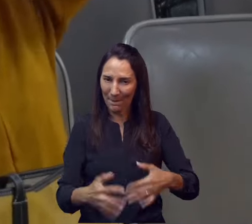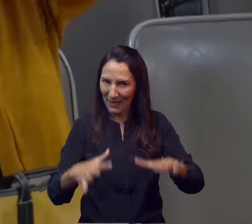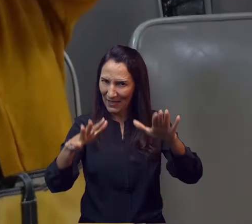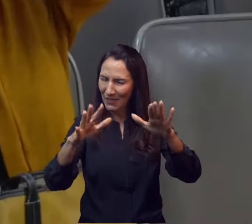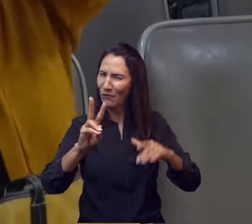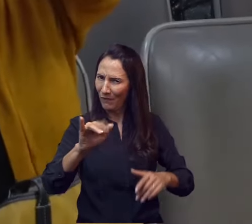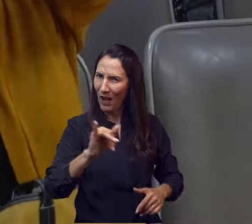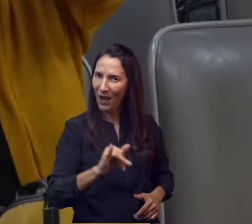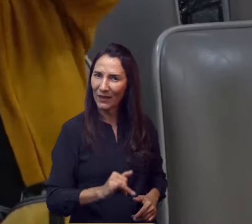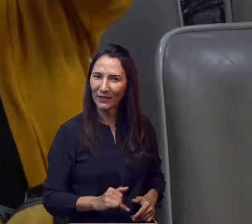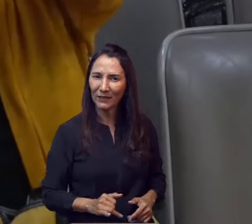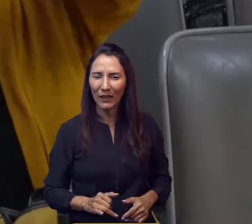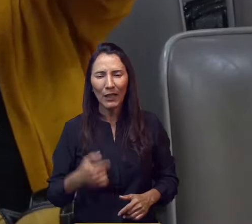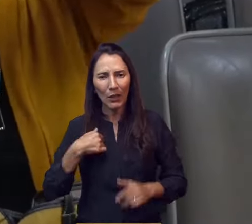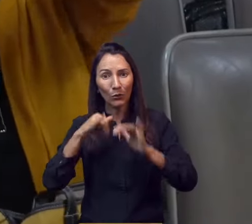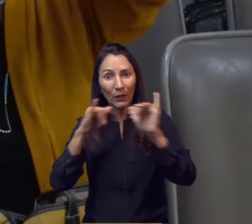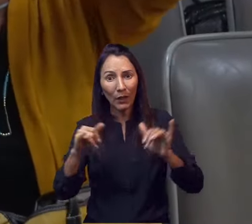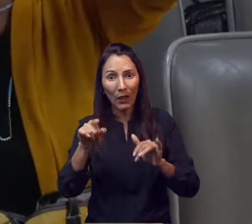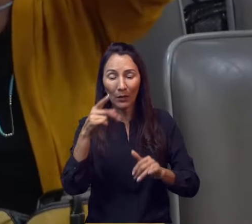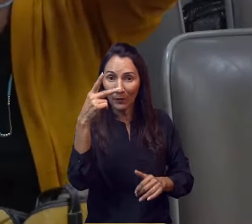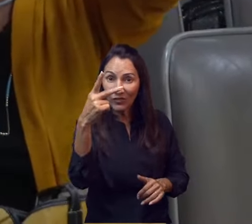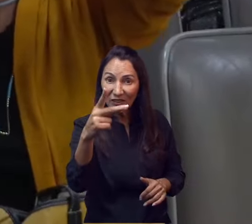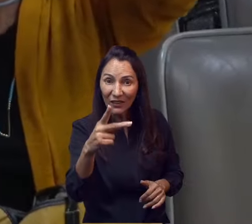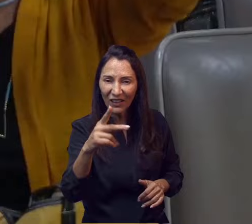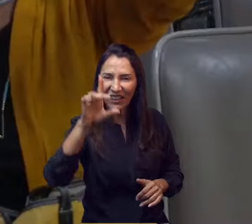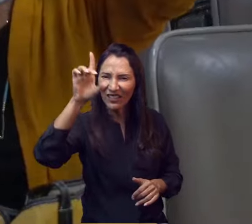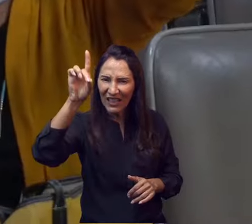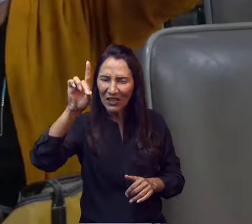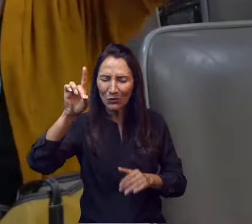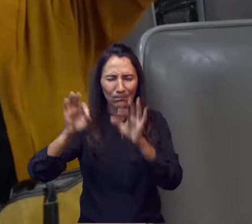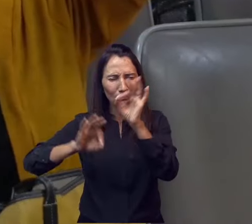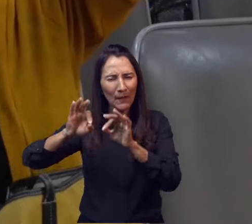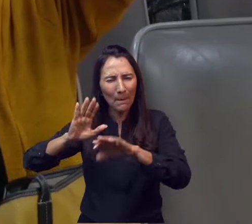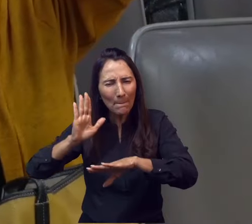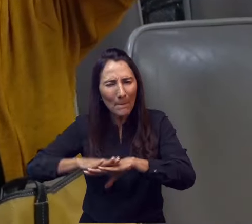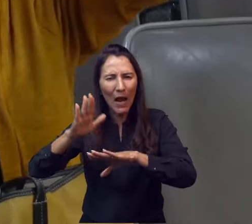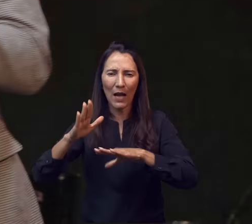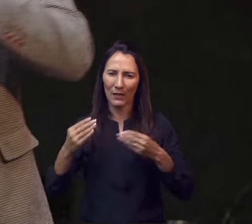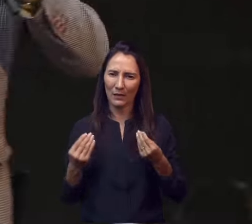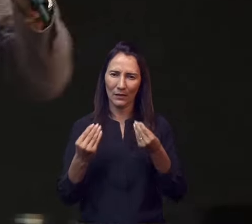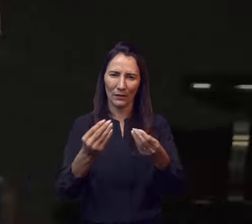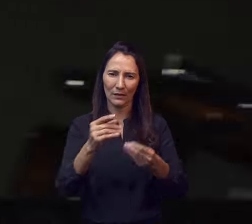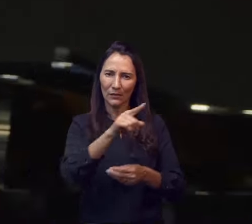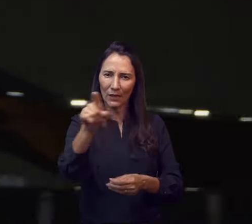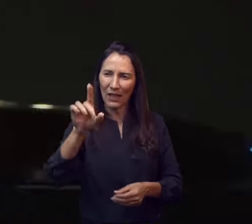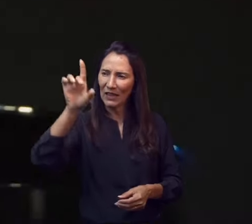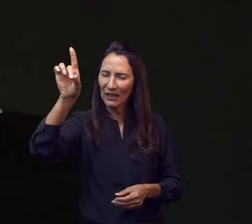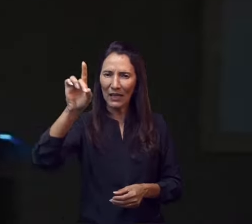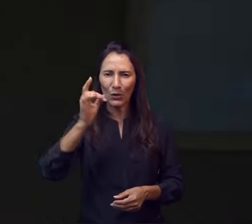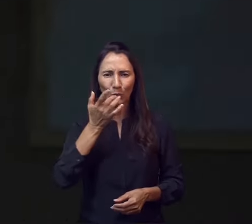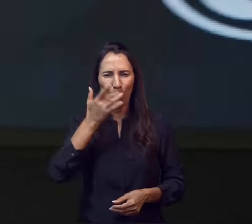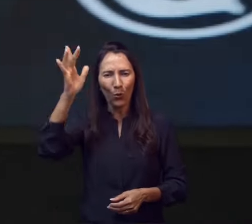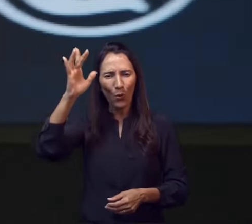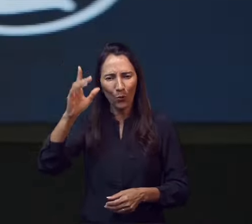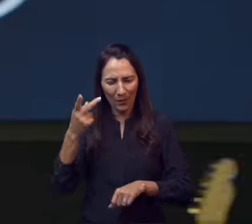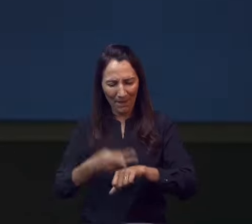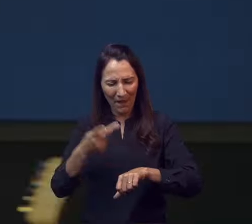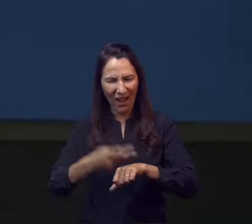eu declaro para essa igreja aí para você Deus tem mais Deus é o dono do ouro e da Prata meu irmão